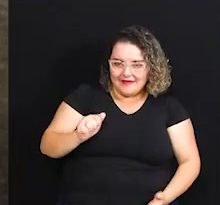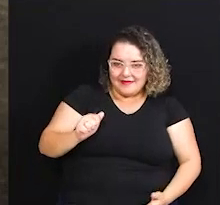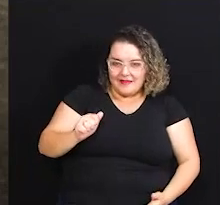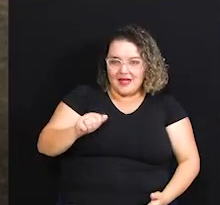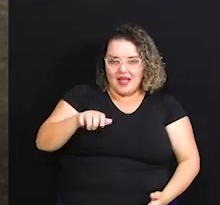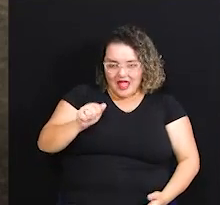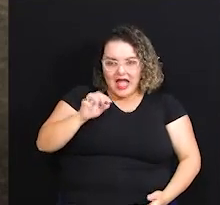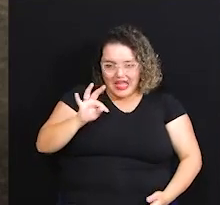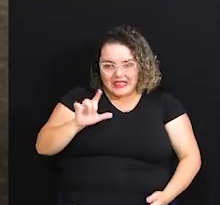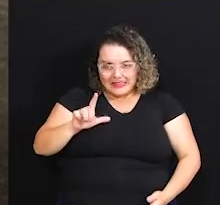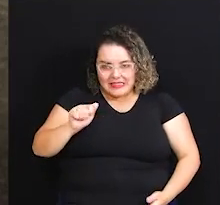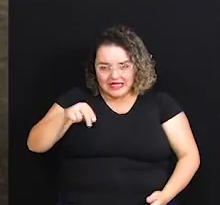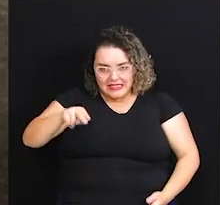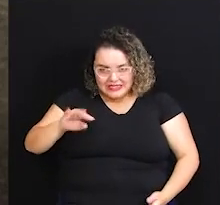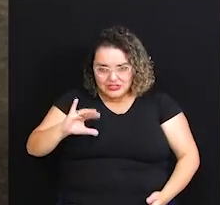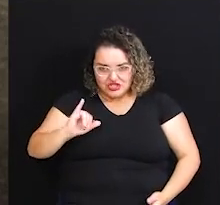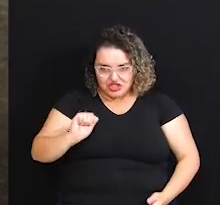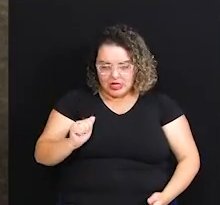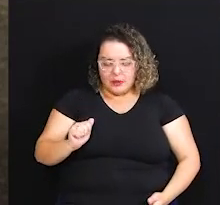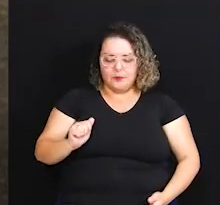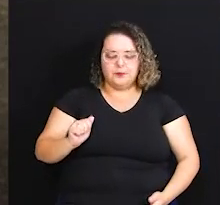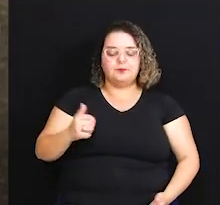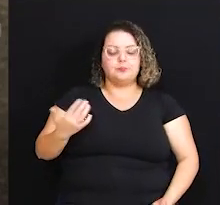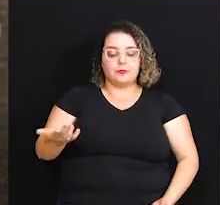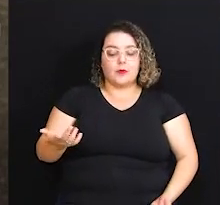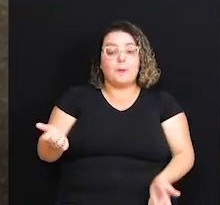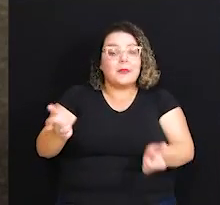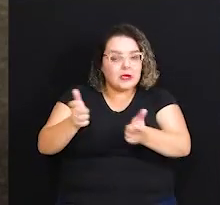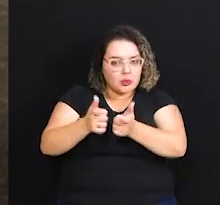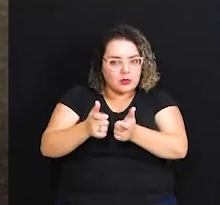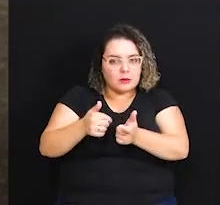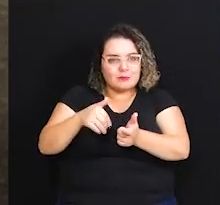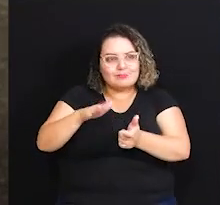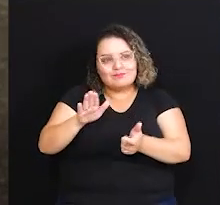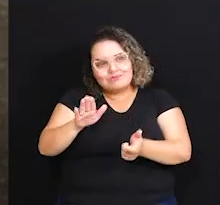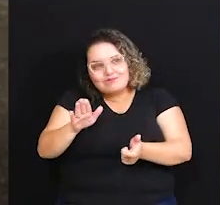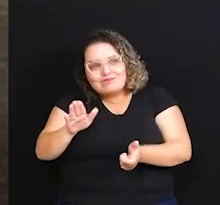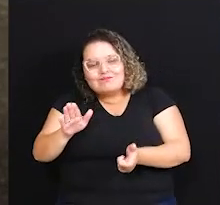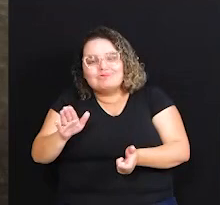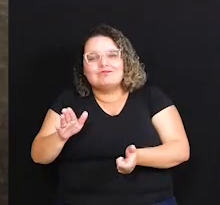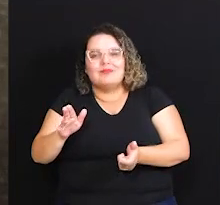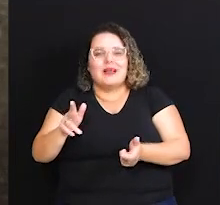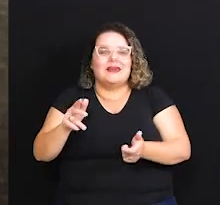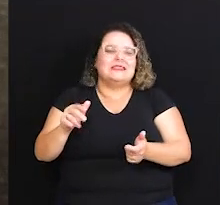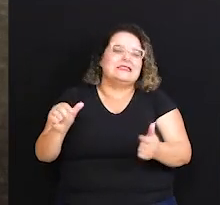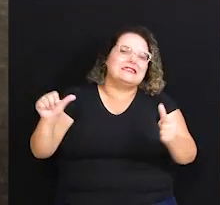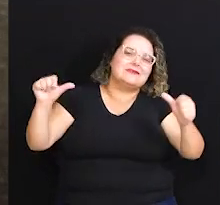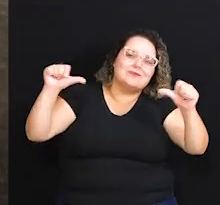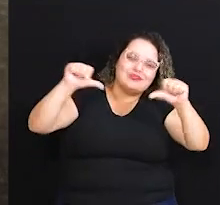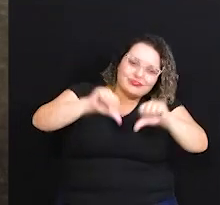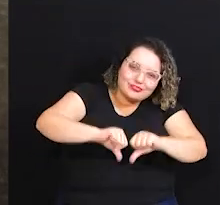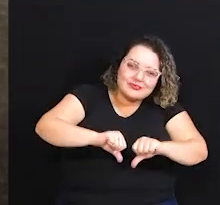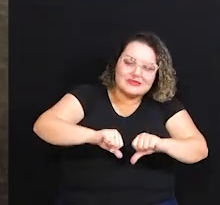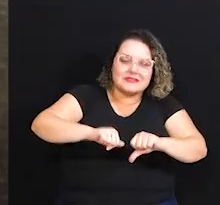os fragmentos de mata são, com mais chances a gente tem aí de ter uma